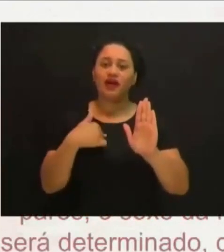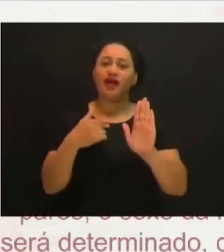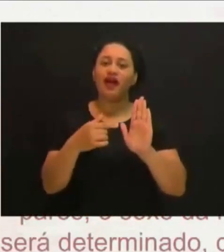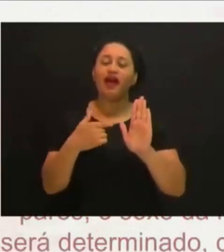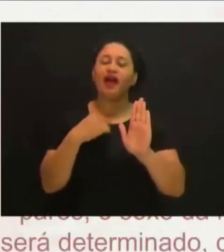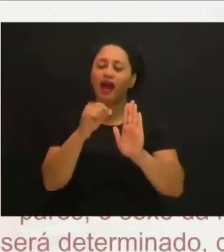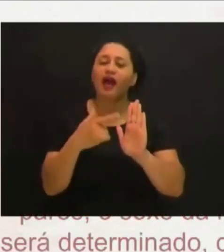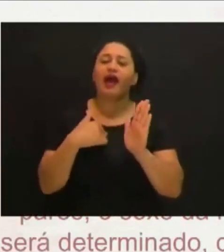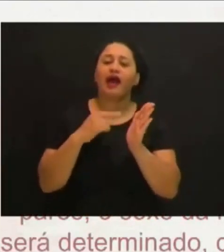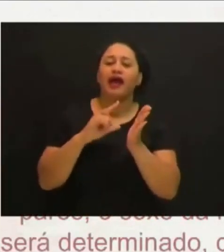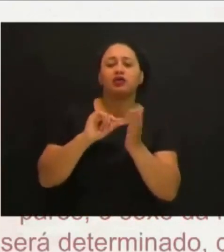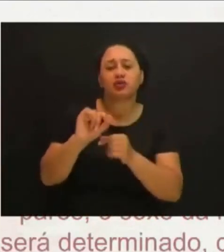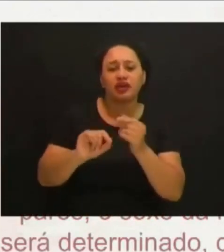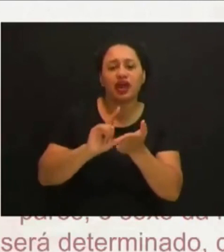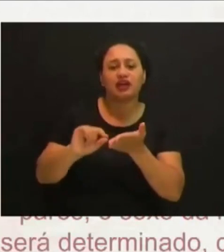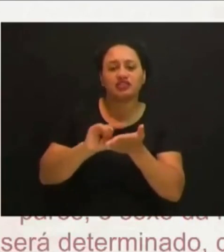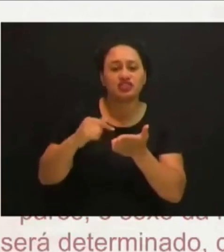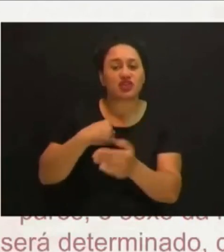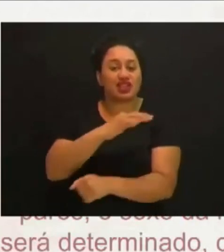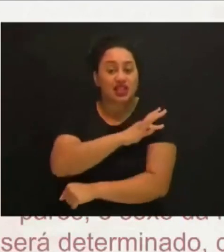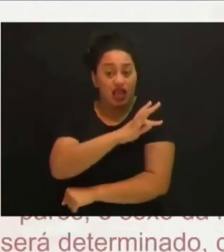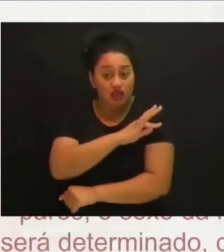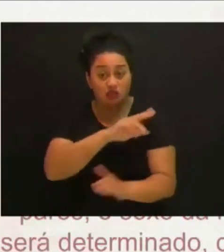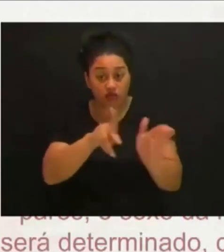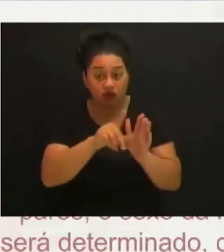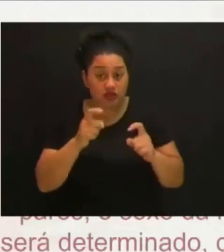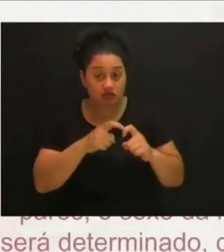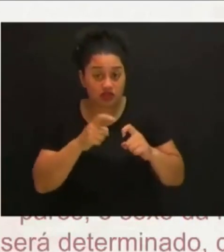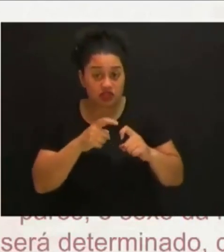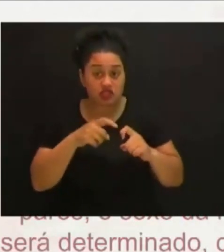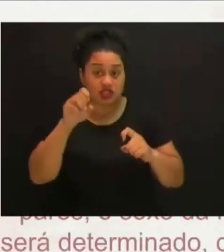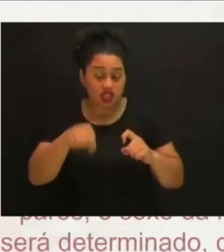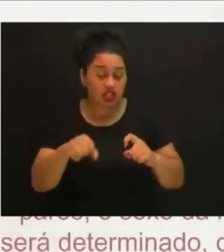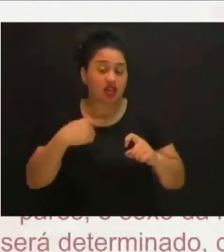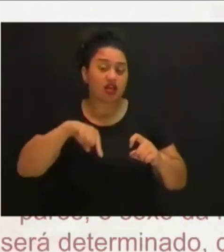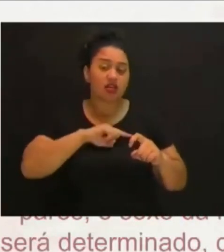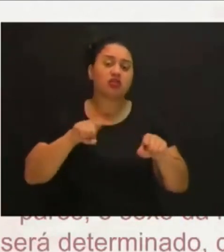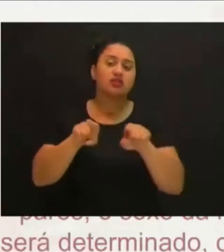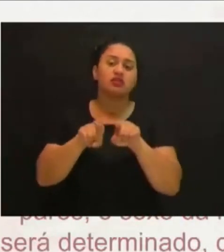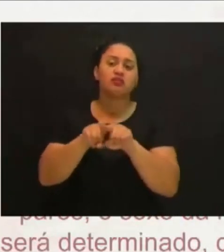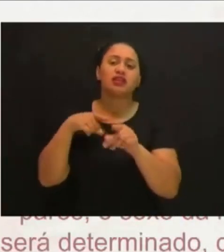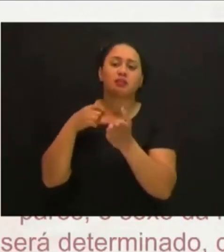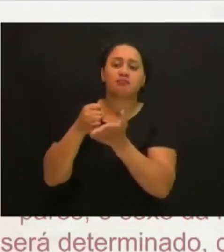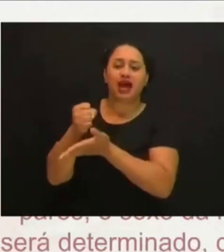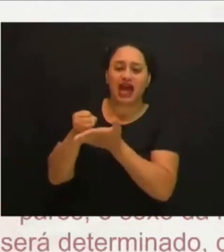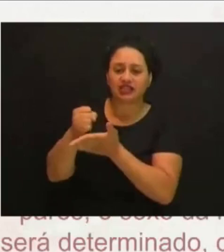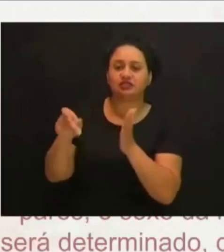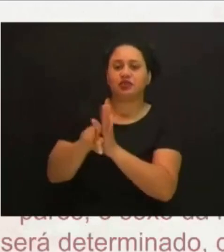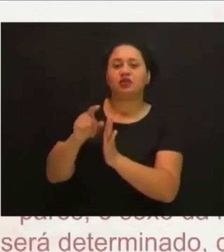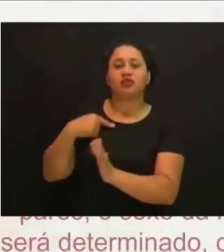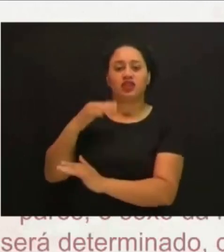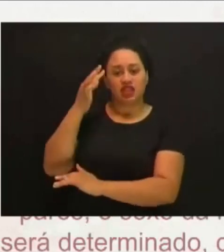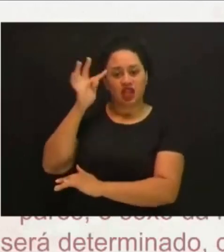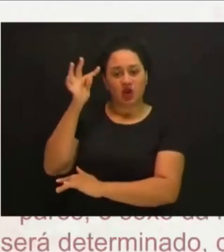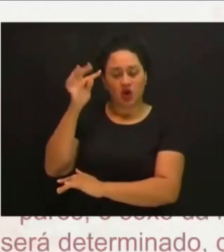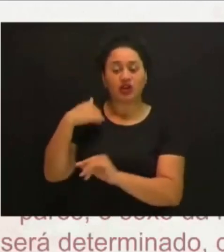técnicos mesmo, vou usar do conhecimento técnico da medicina mesmo, para que a gente possa ter também essa base teórica, tá?